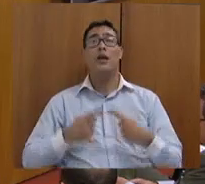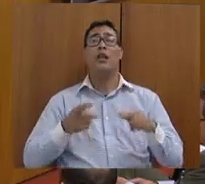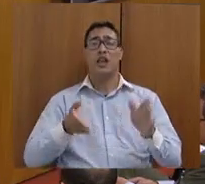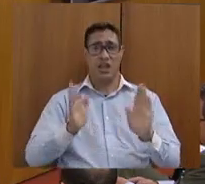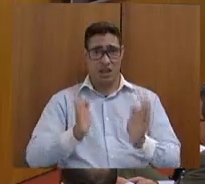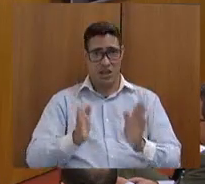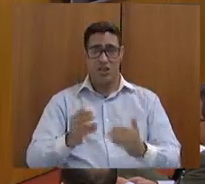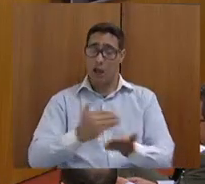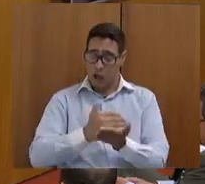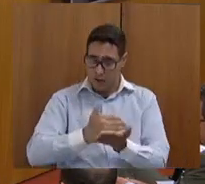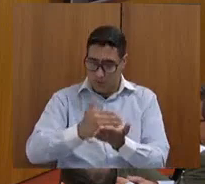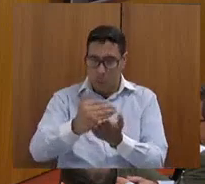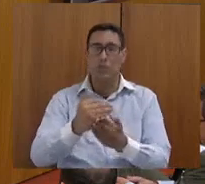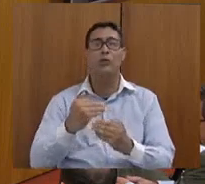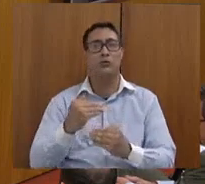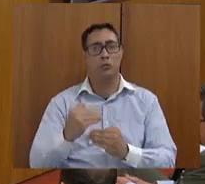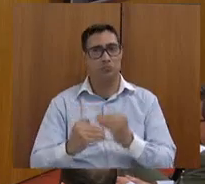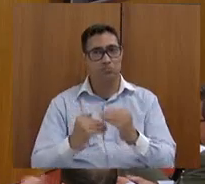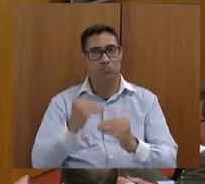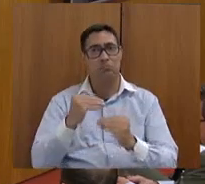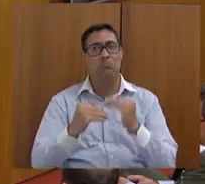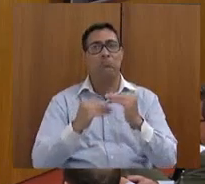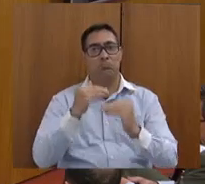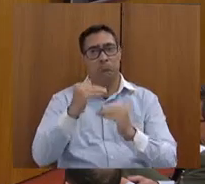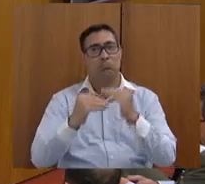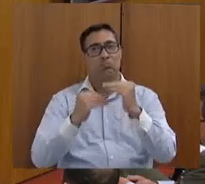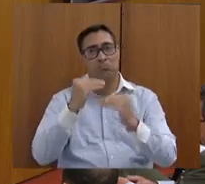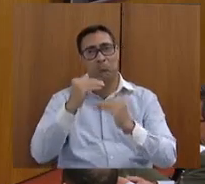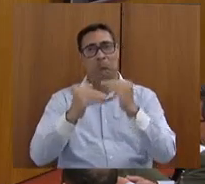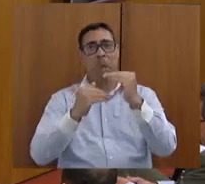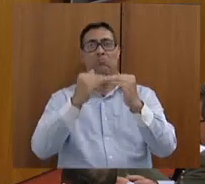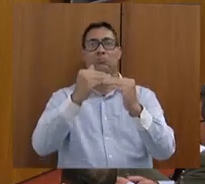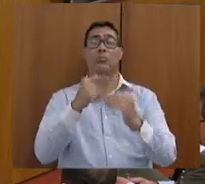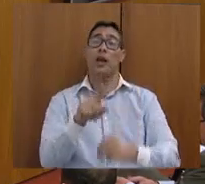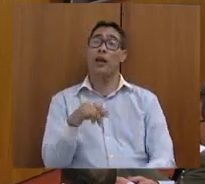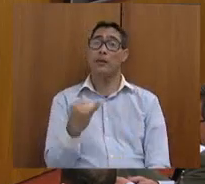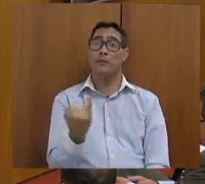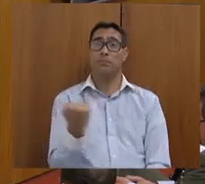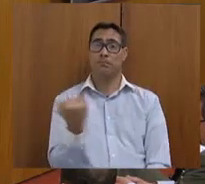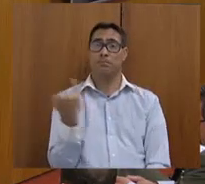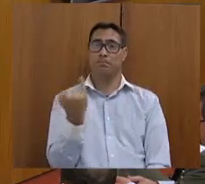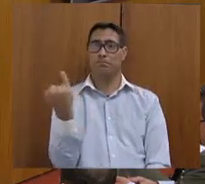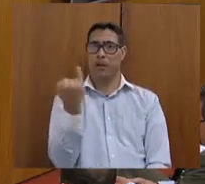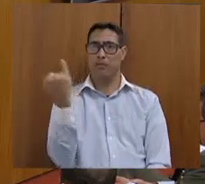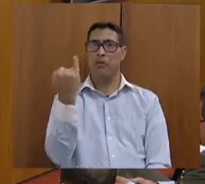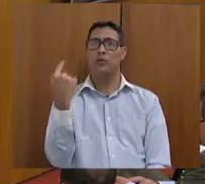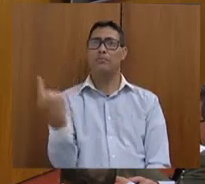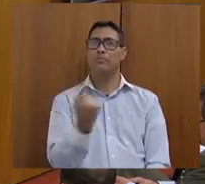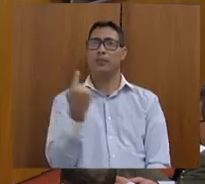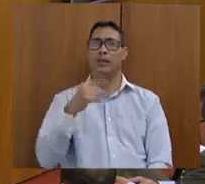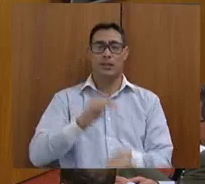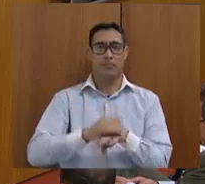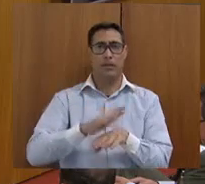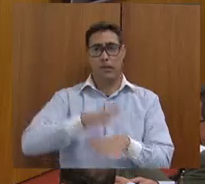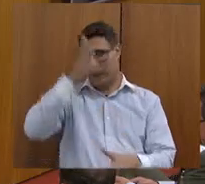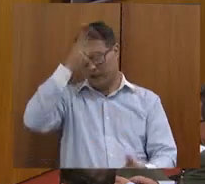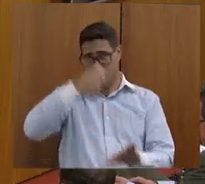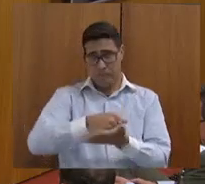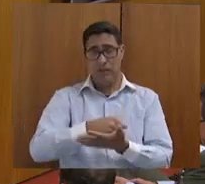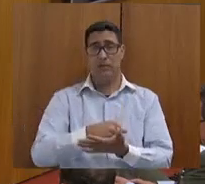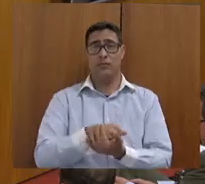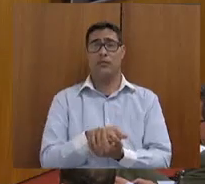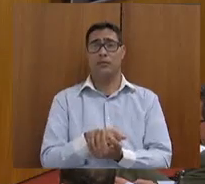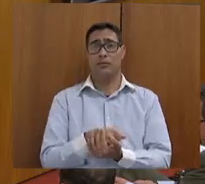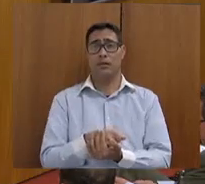muito é importante esse esse posicionamento não